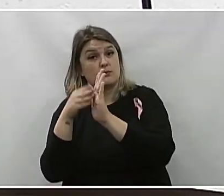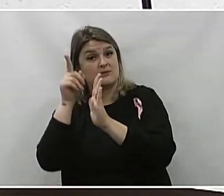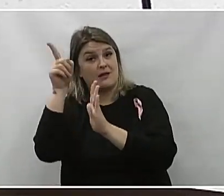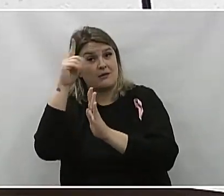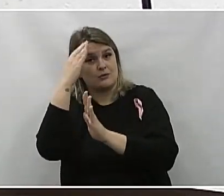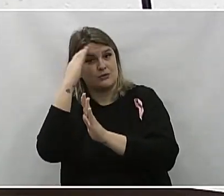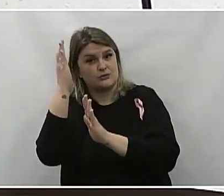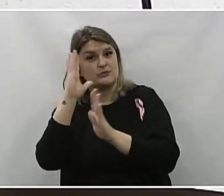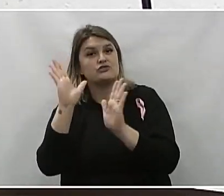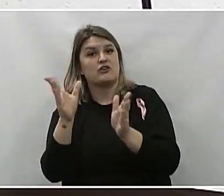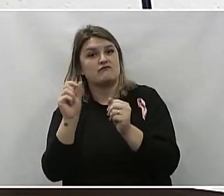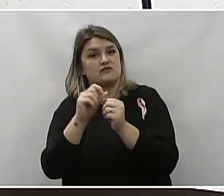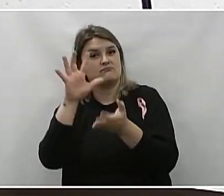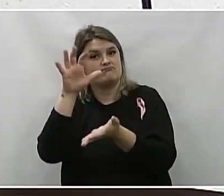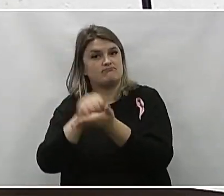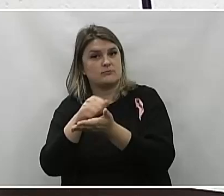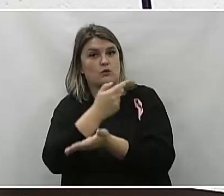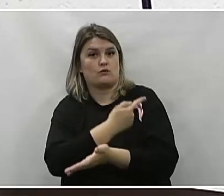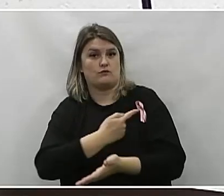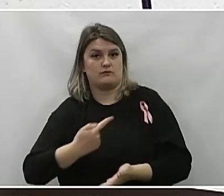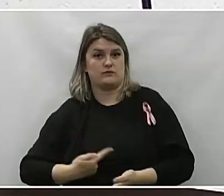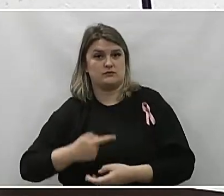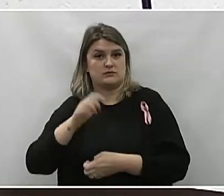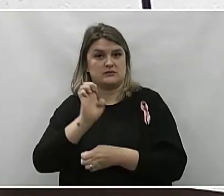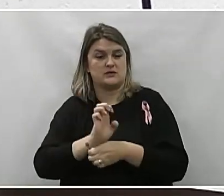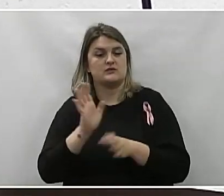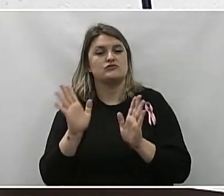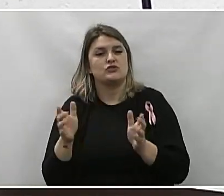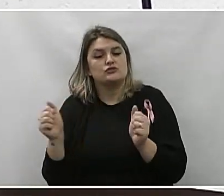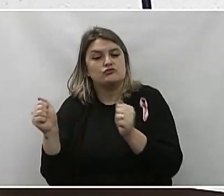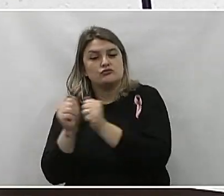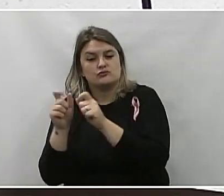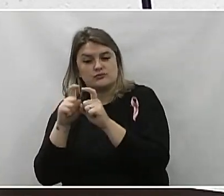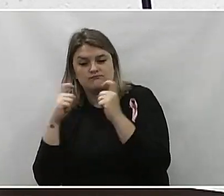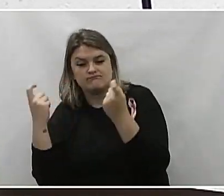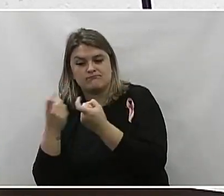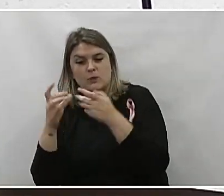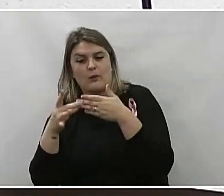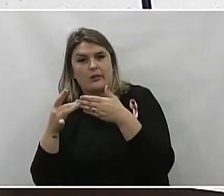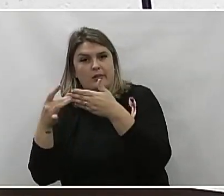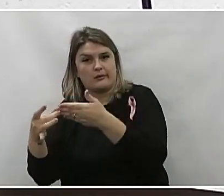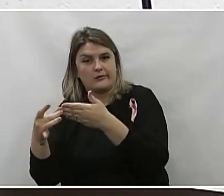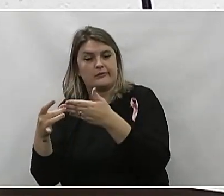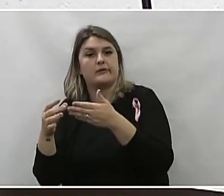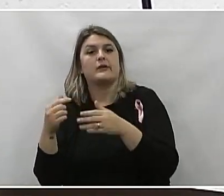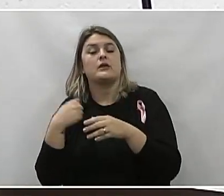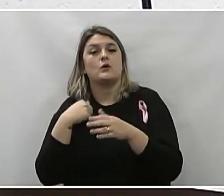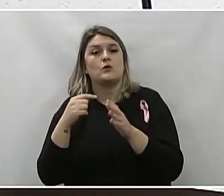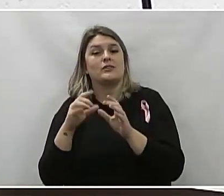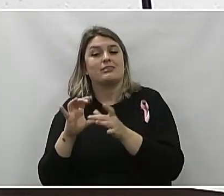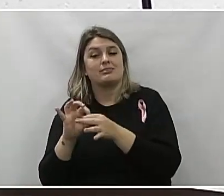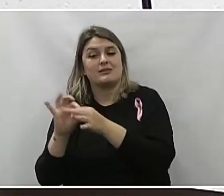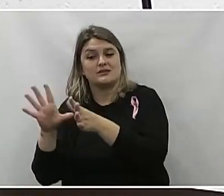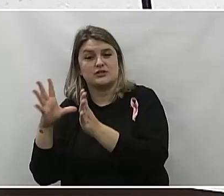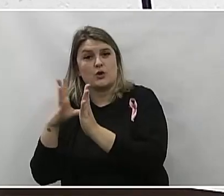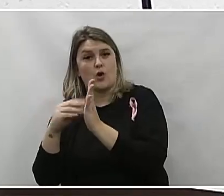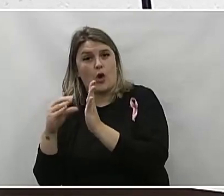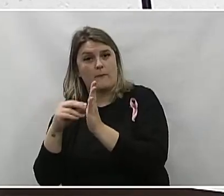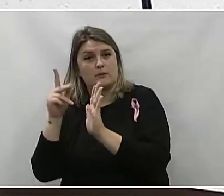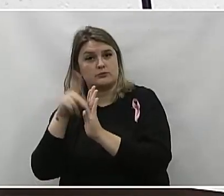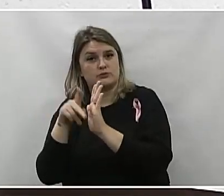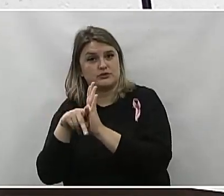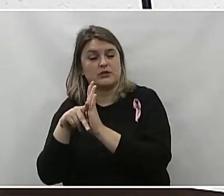protocolou no governo do estado já esteve junto com algumas lideranças tive também deixando a cópia do projeto com meu Deputado